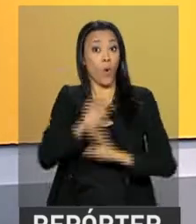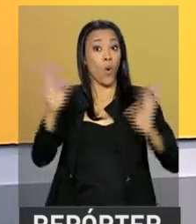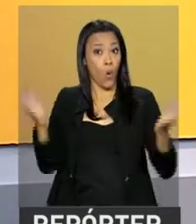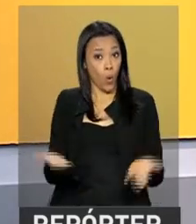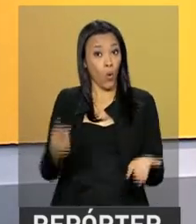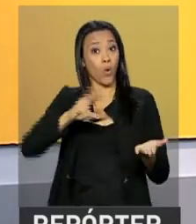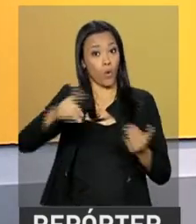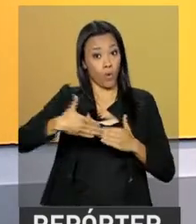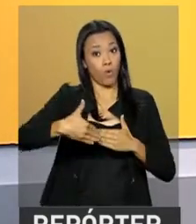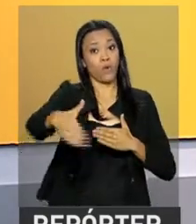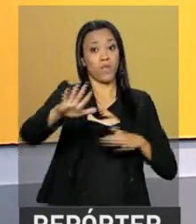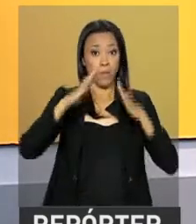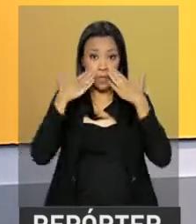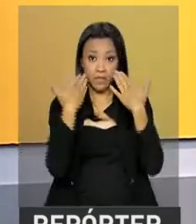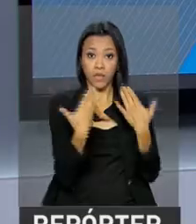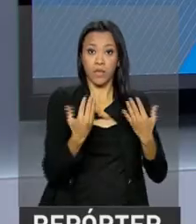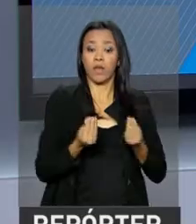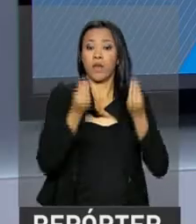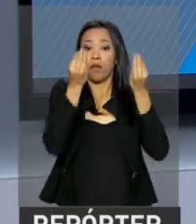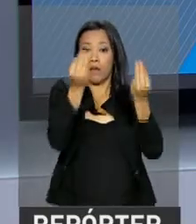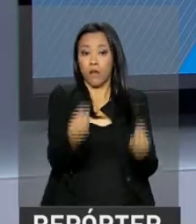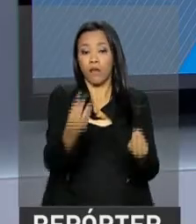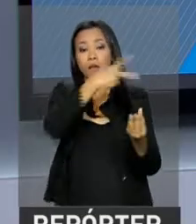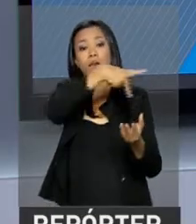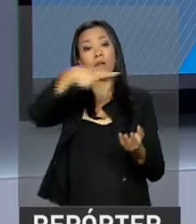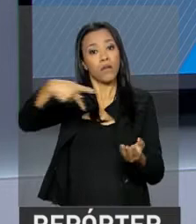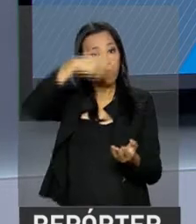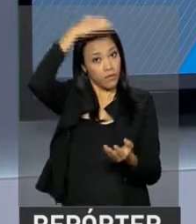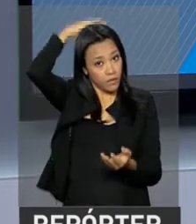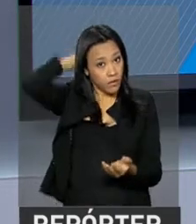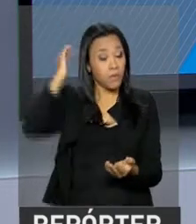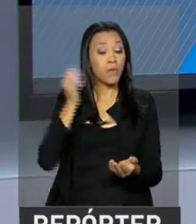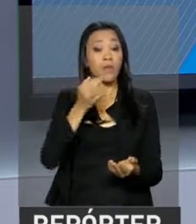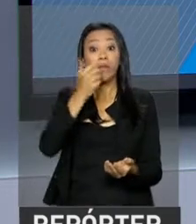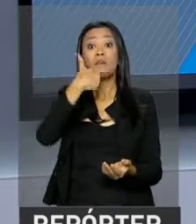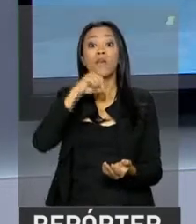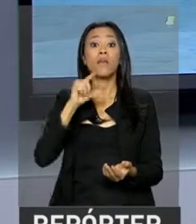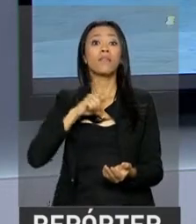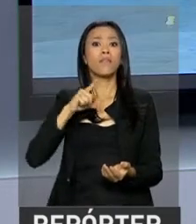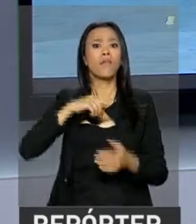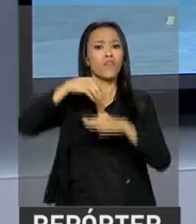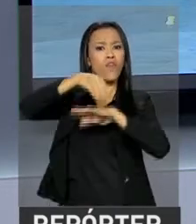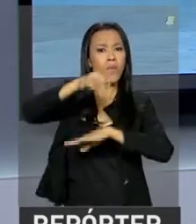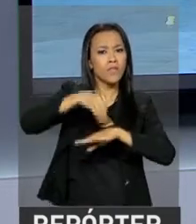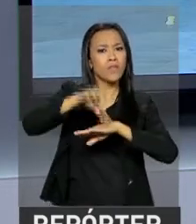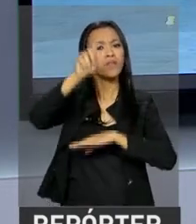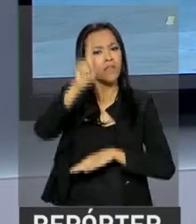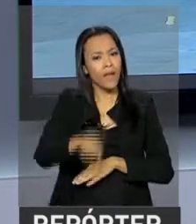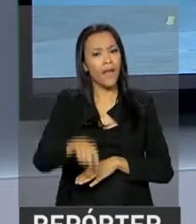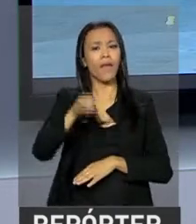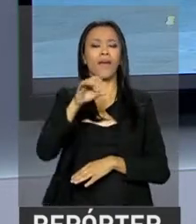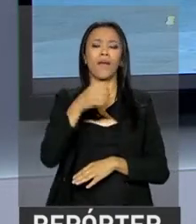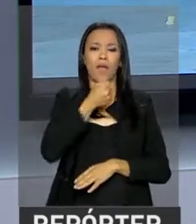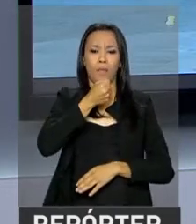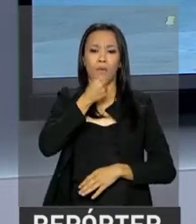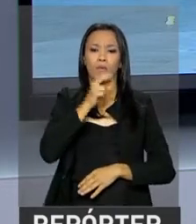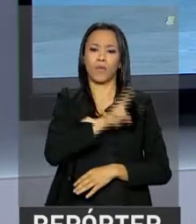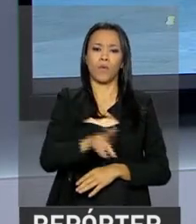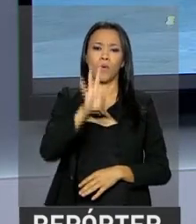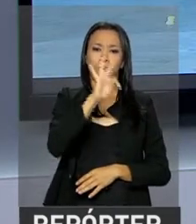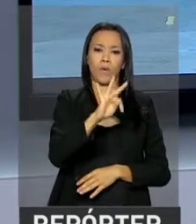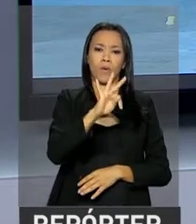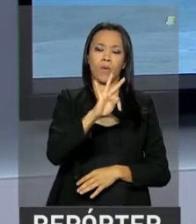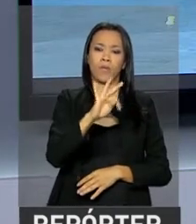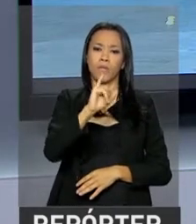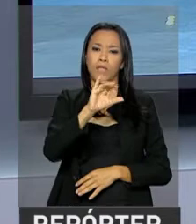ao presidente michel temer quem tem as informações pra gente ao vivo é a taça dias que está lá no palácio planalto 8 está